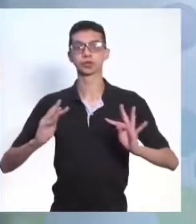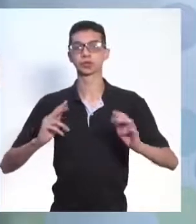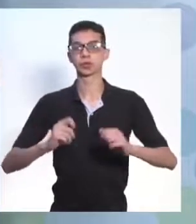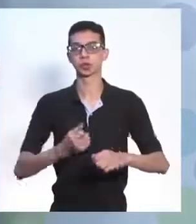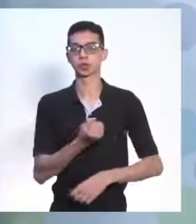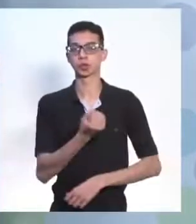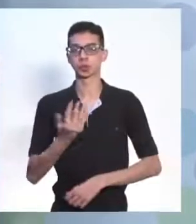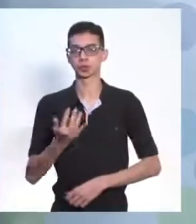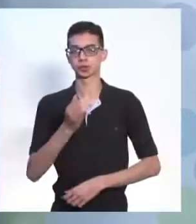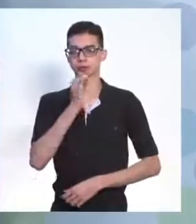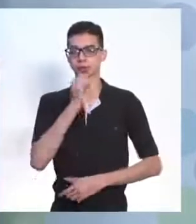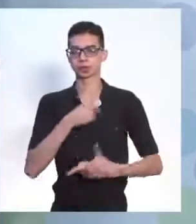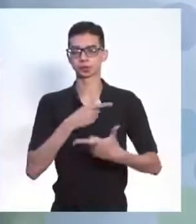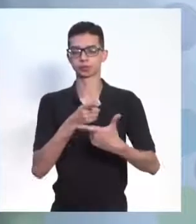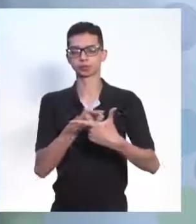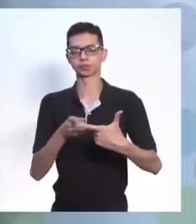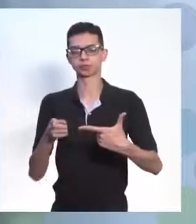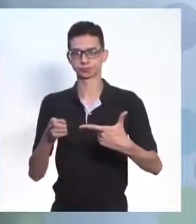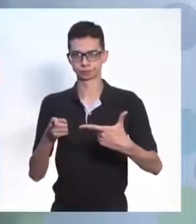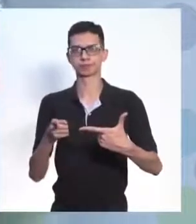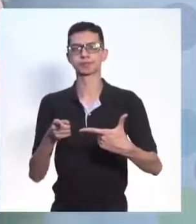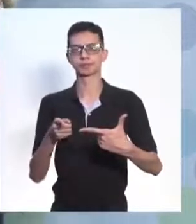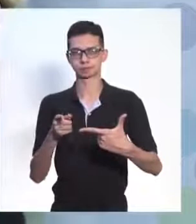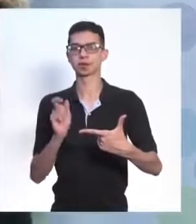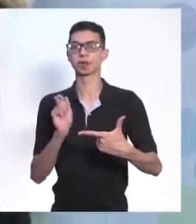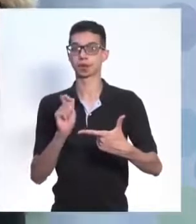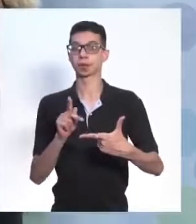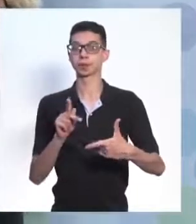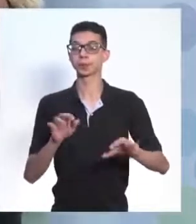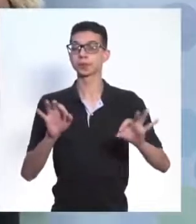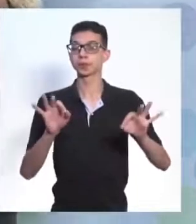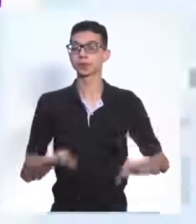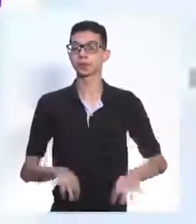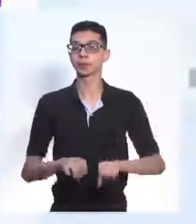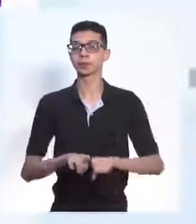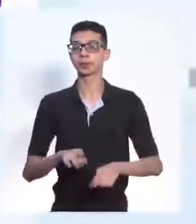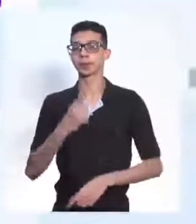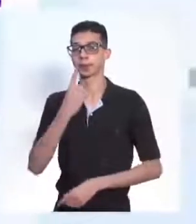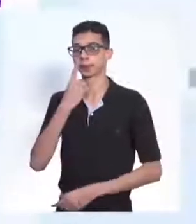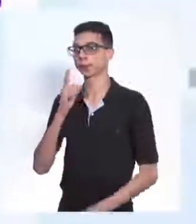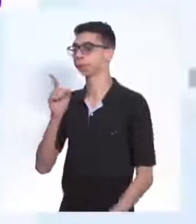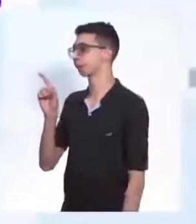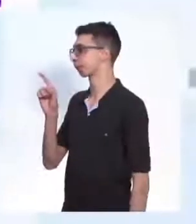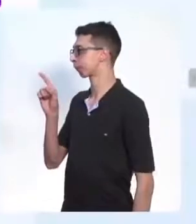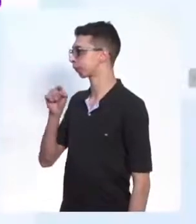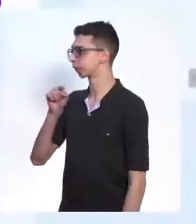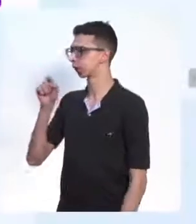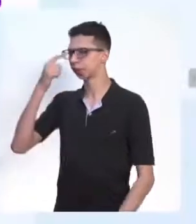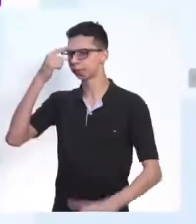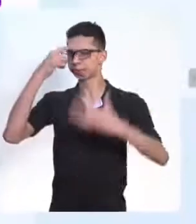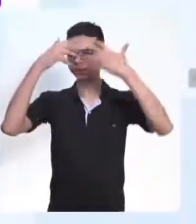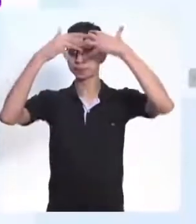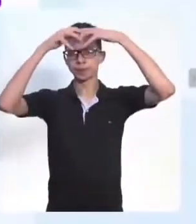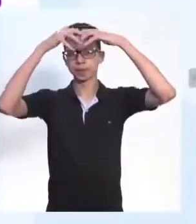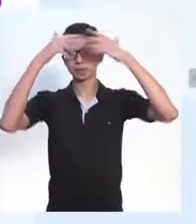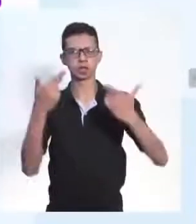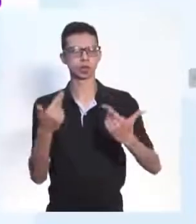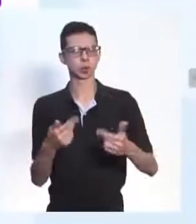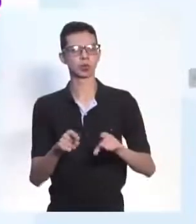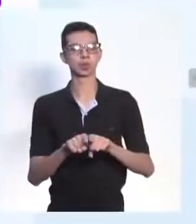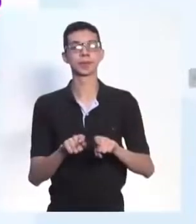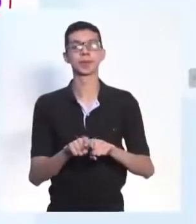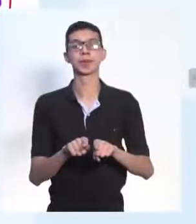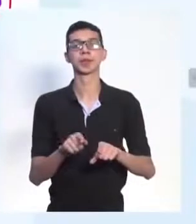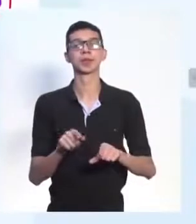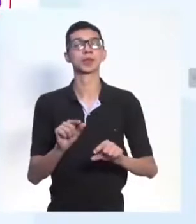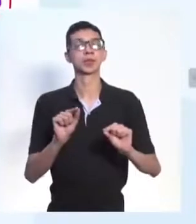eu dividi o meu inteiro, certo? E tem aqui a representação. Posso pensar assim também, dividir a minha pizza